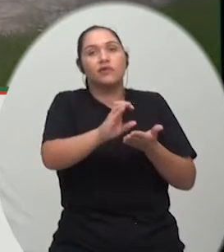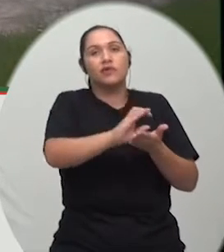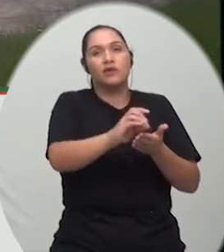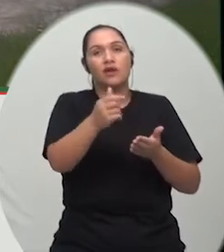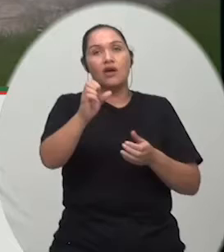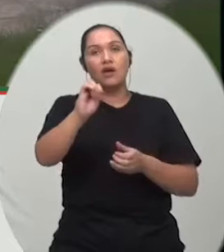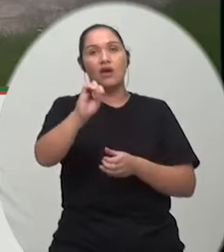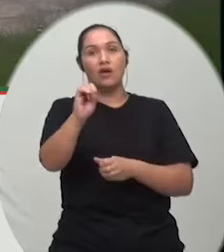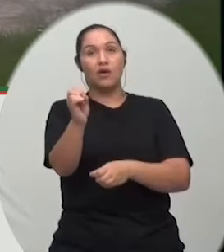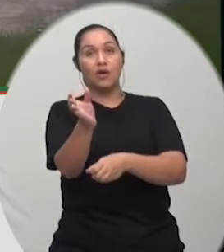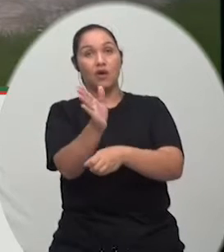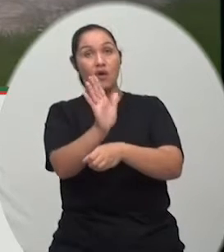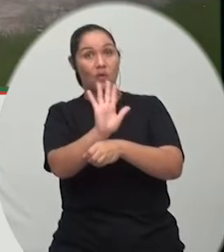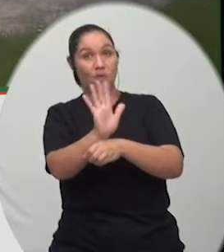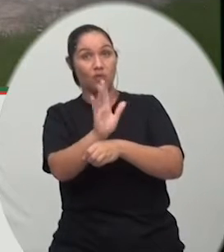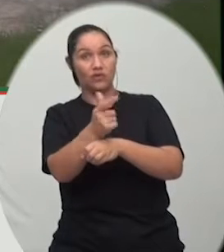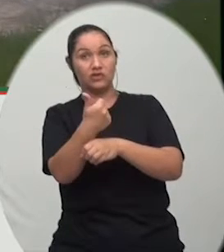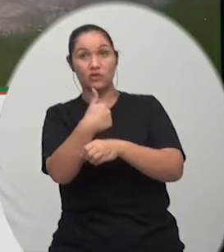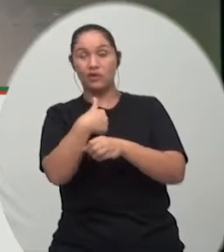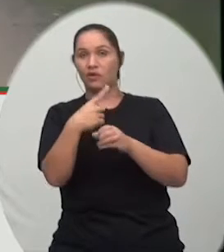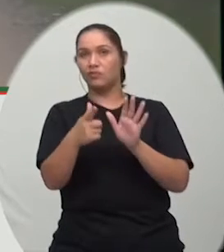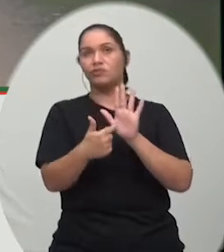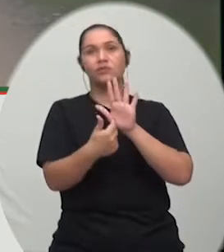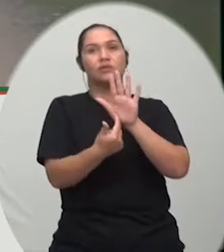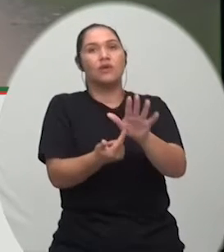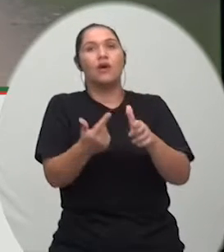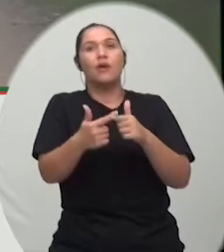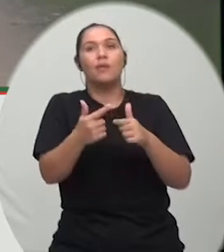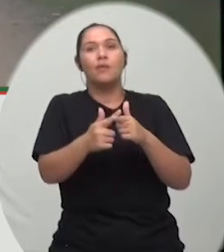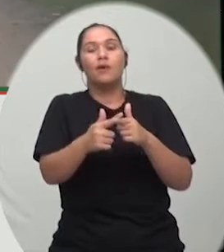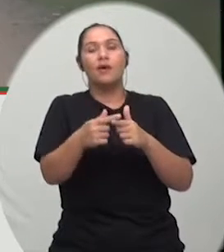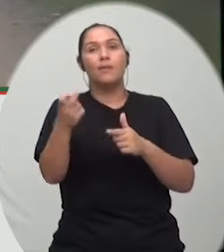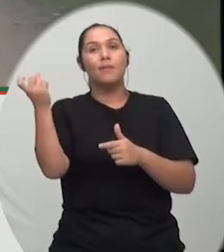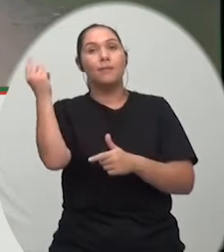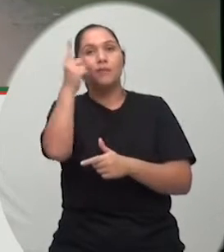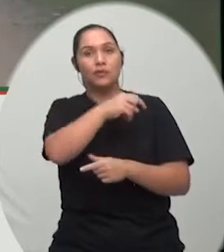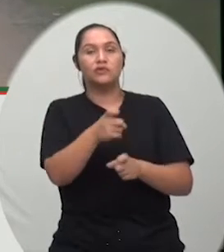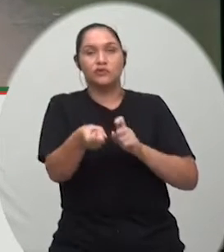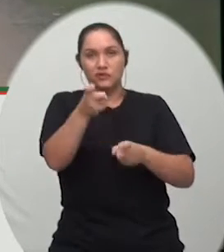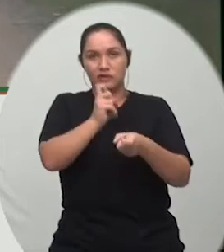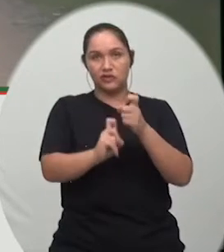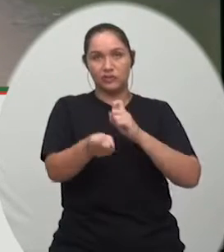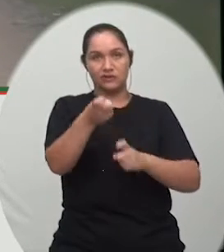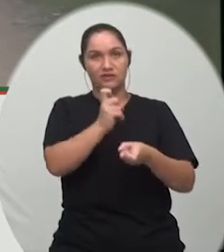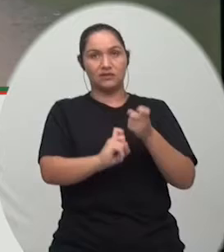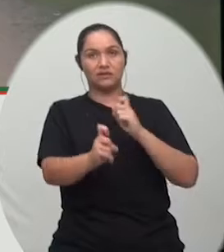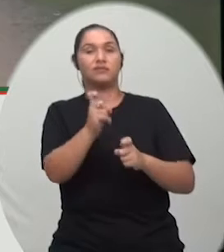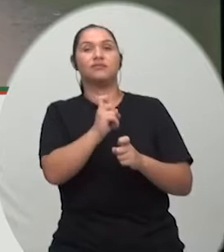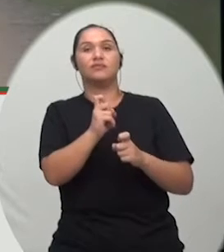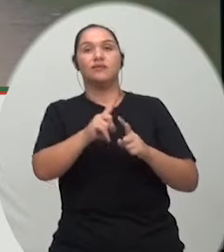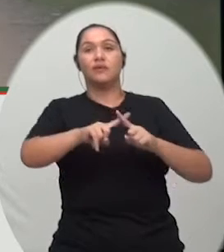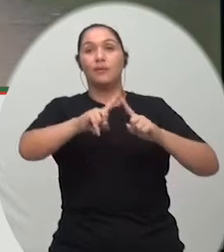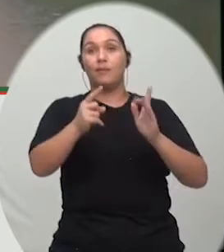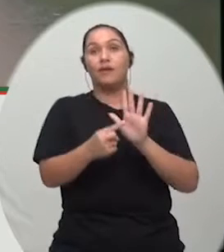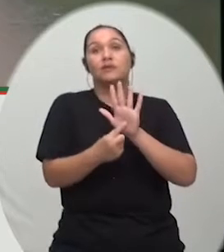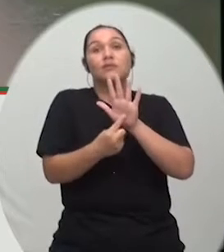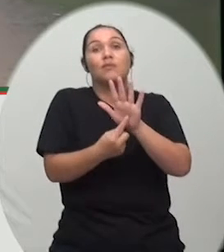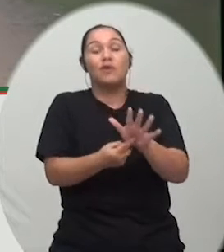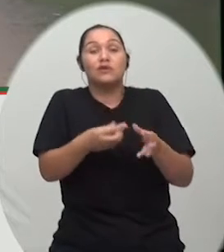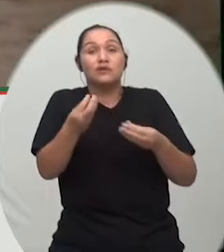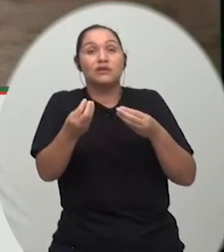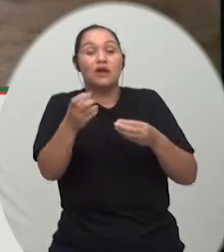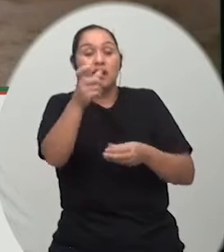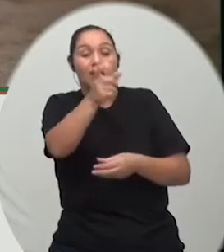porque ele é muito agressivo à administração municipal, muito, muito agressivo, mas expressa o sentimento dos